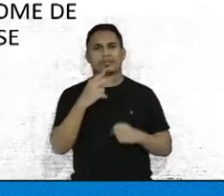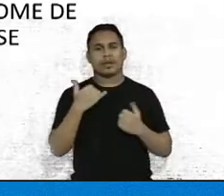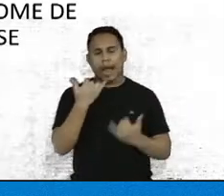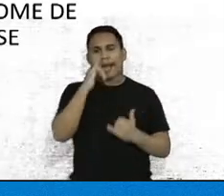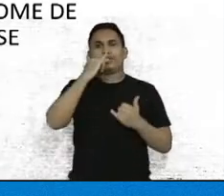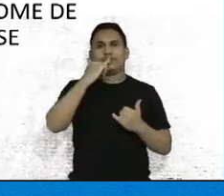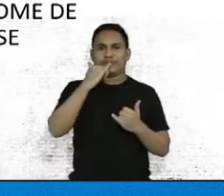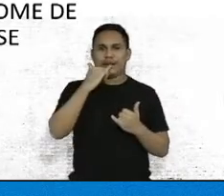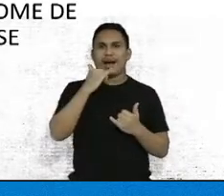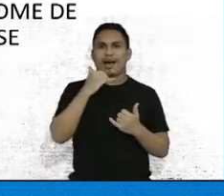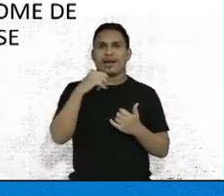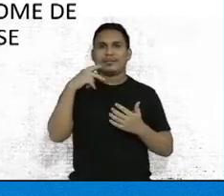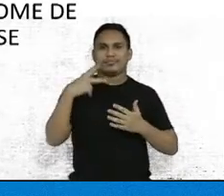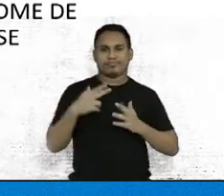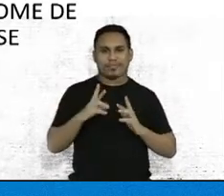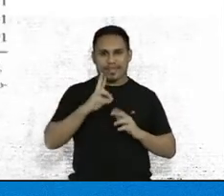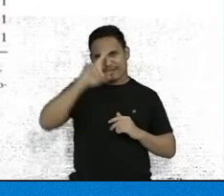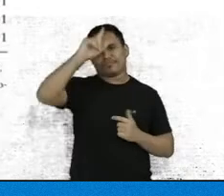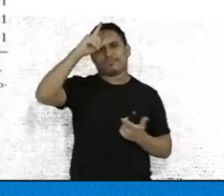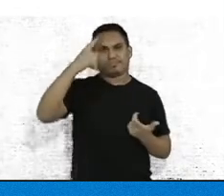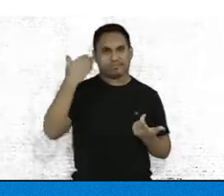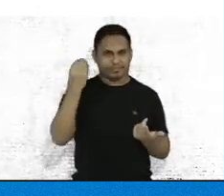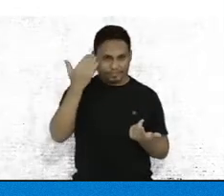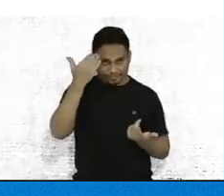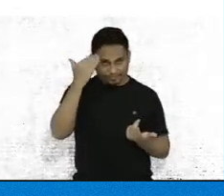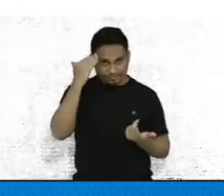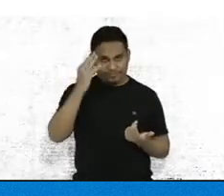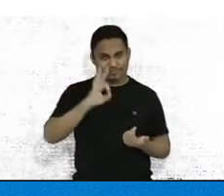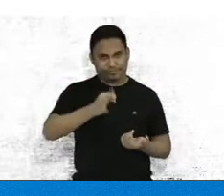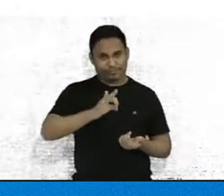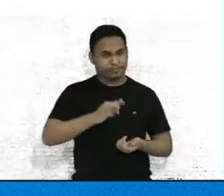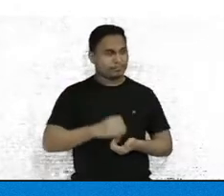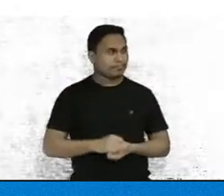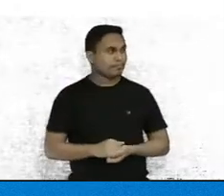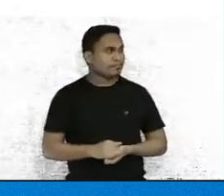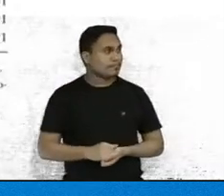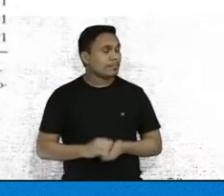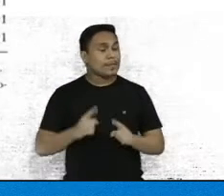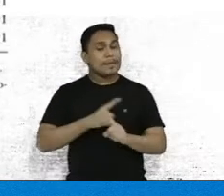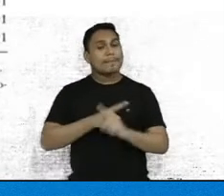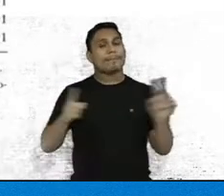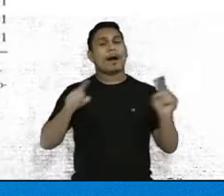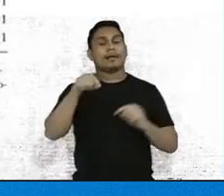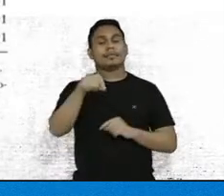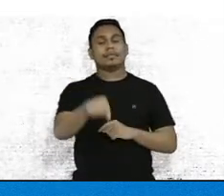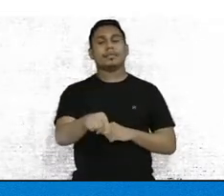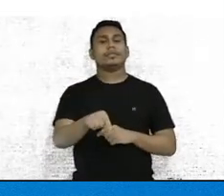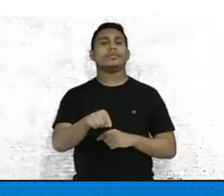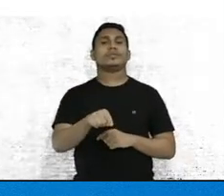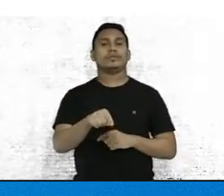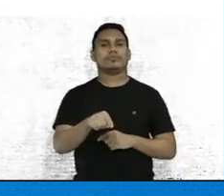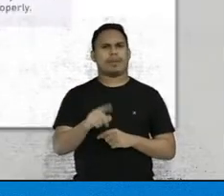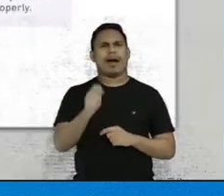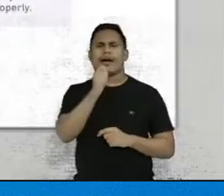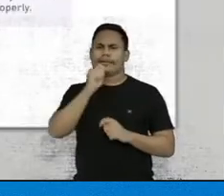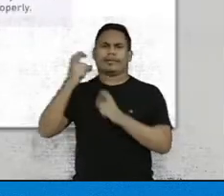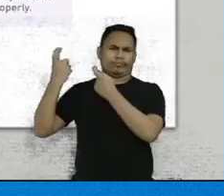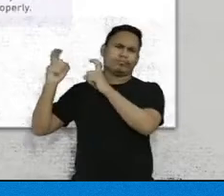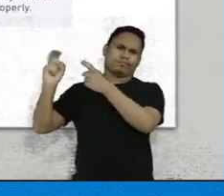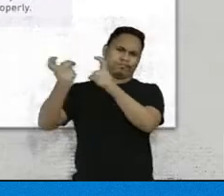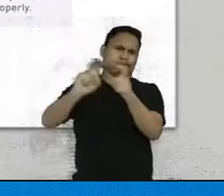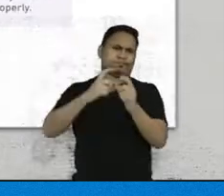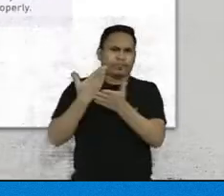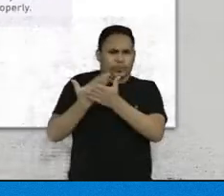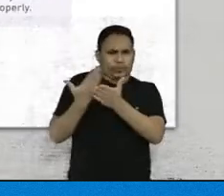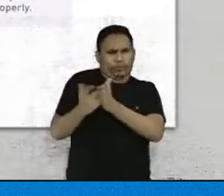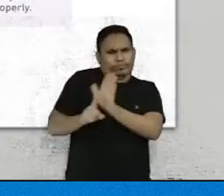dessa prótese de silicone, tá? Mas isso está em franco debate ainda, tá? O estresse,